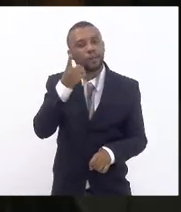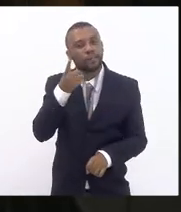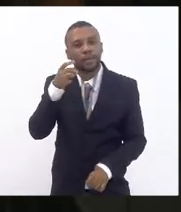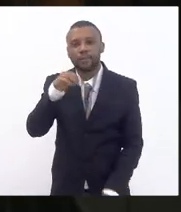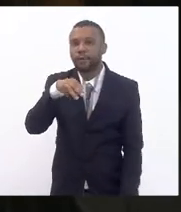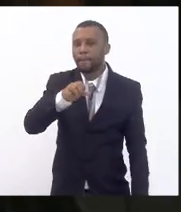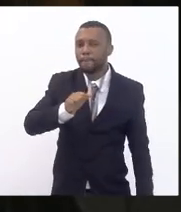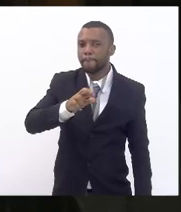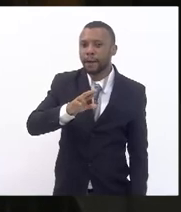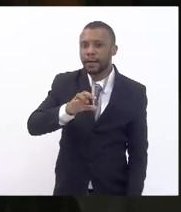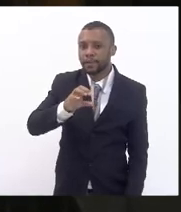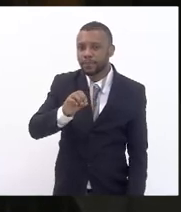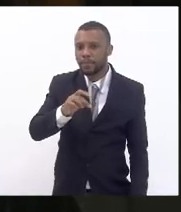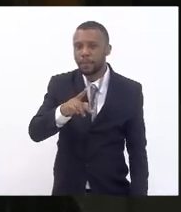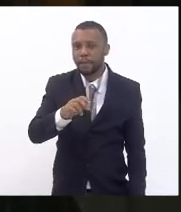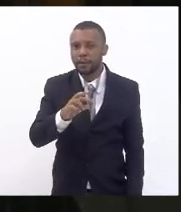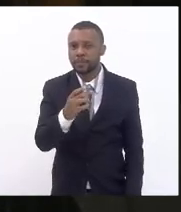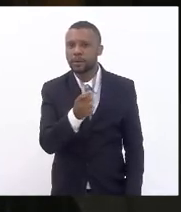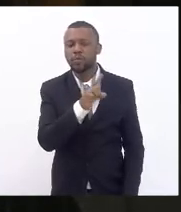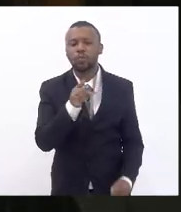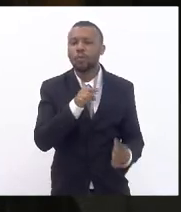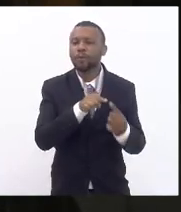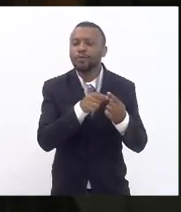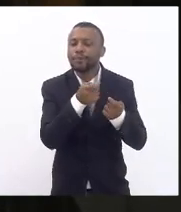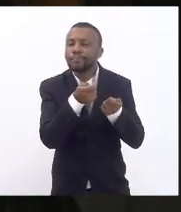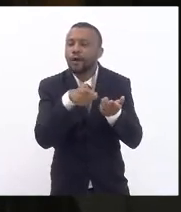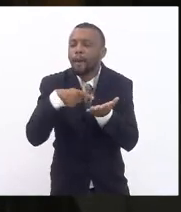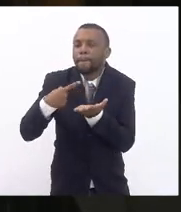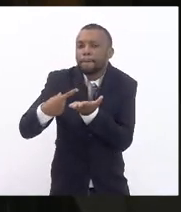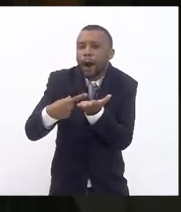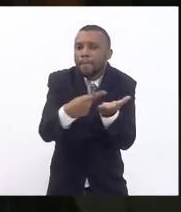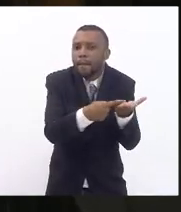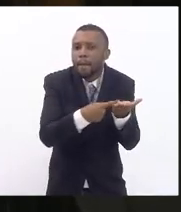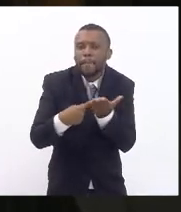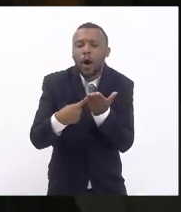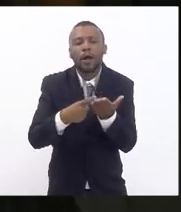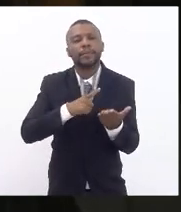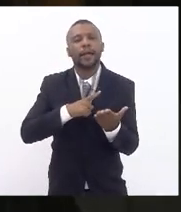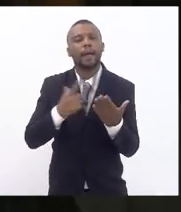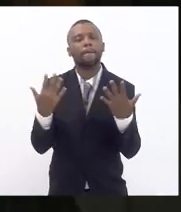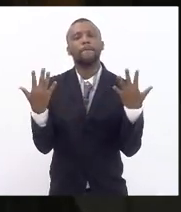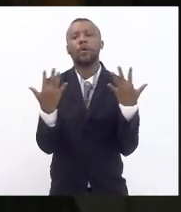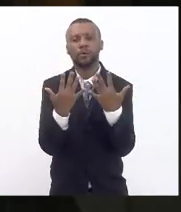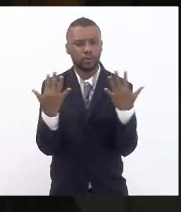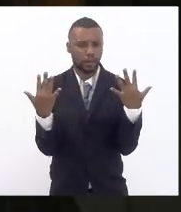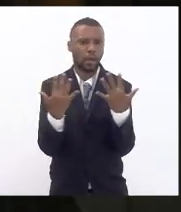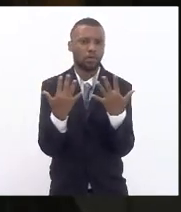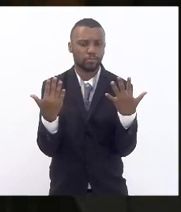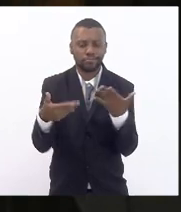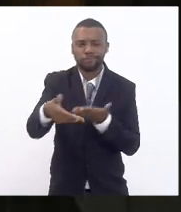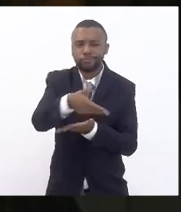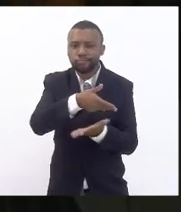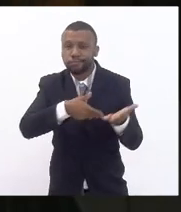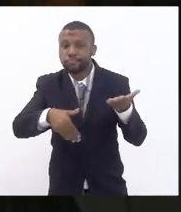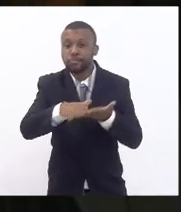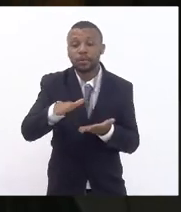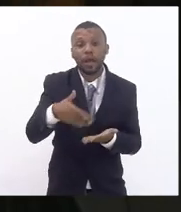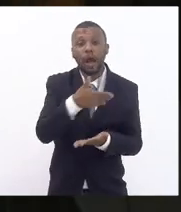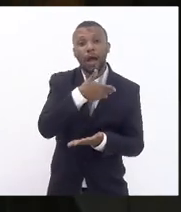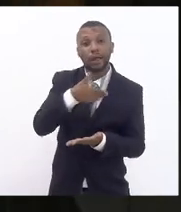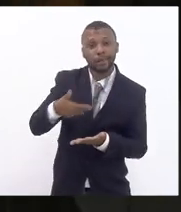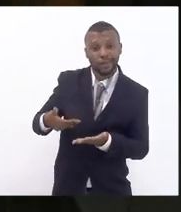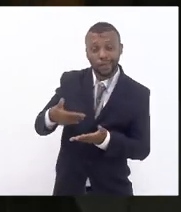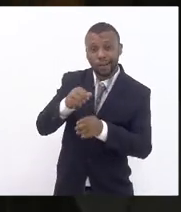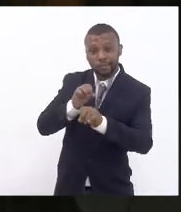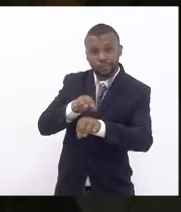Alexandre Valle, em busca de um acordo, em busca do bom senso, para que a rede estadual, que recebeu agora, deputada Tia Ju,